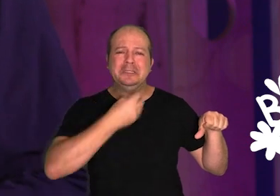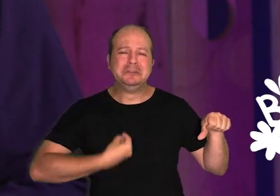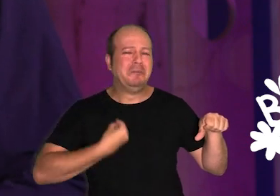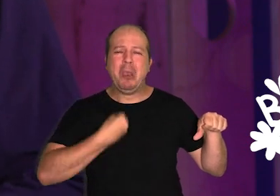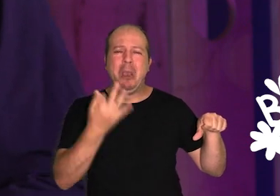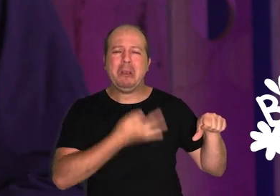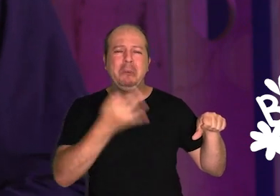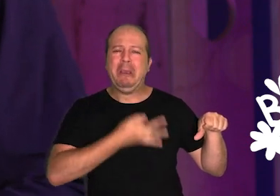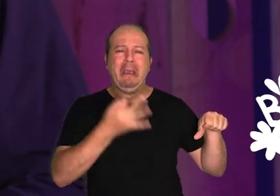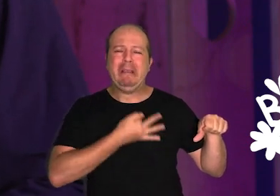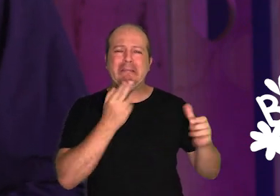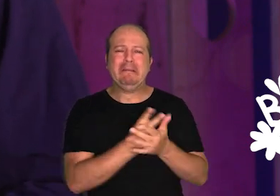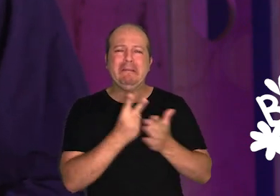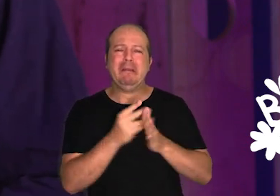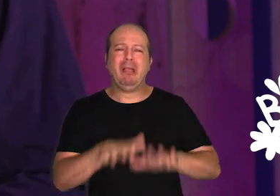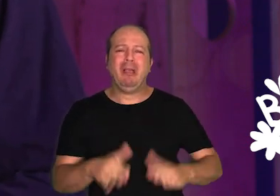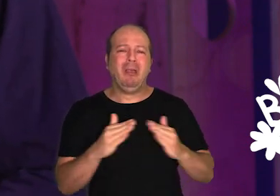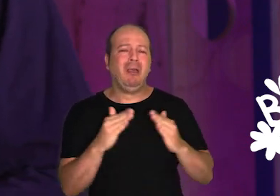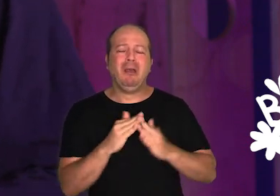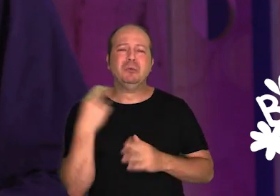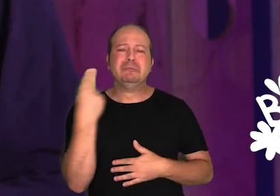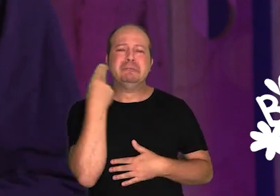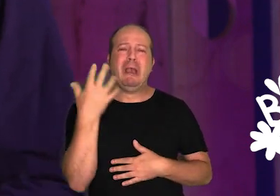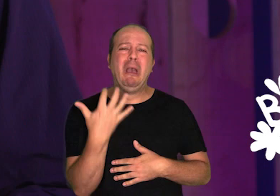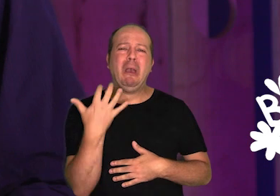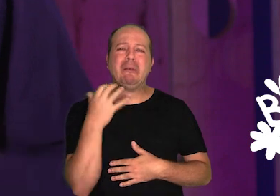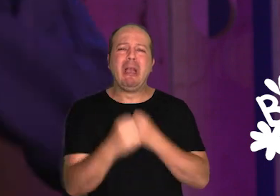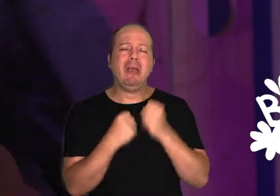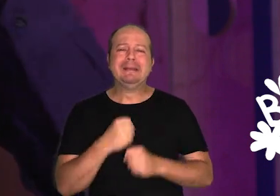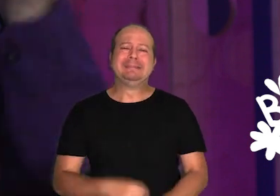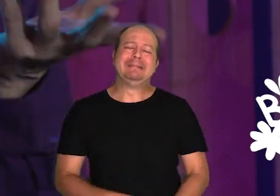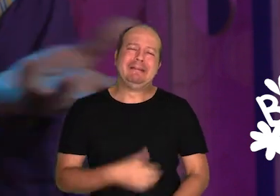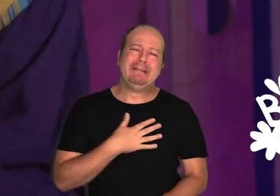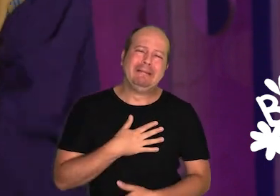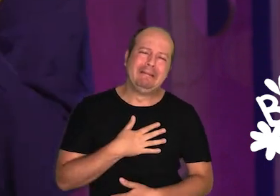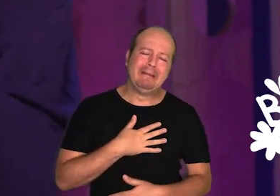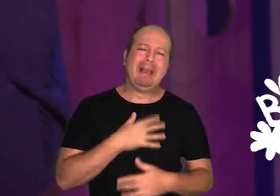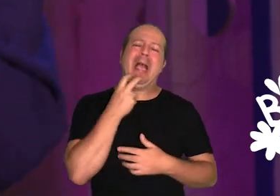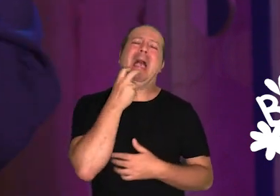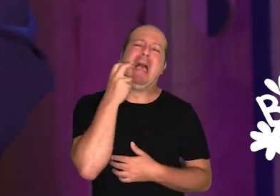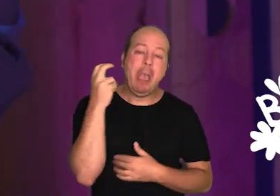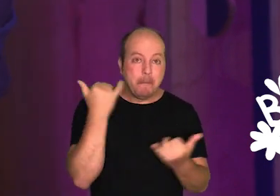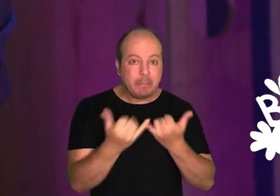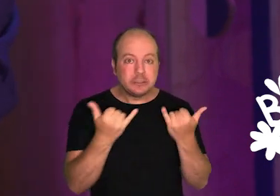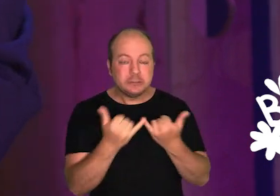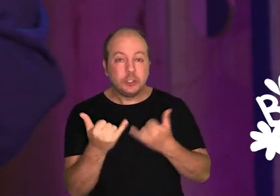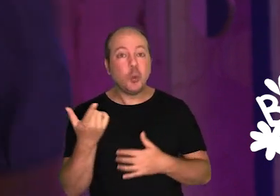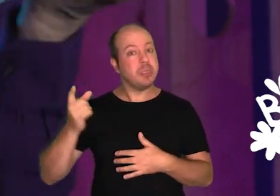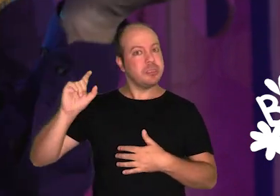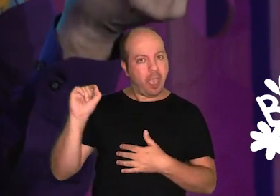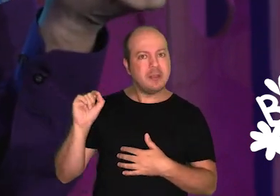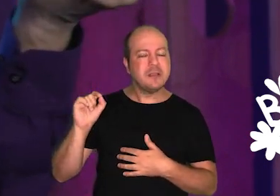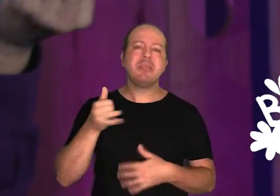aguento mais ficar confinado. Eu quero correr na rua. 10. É grito também. É muito parecido o 10